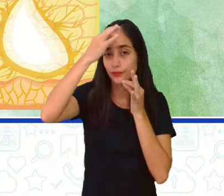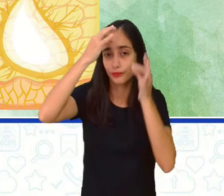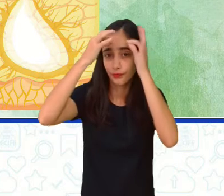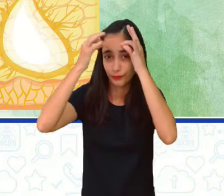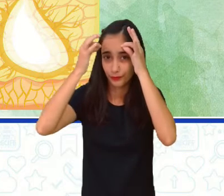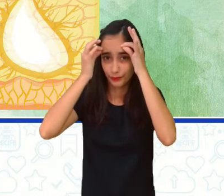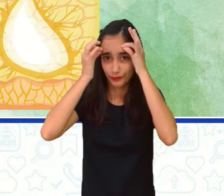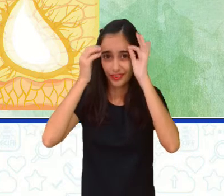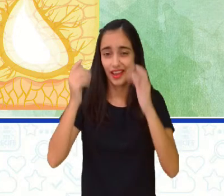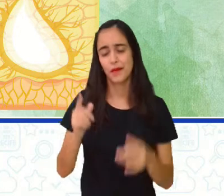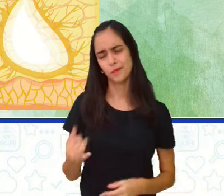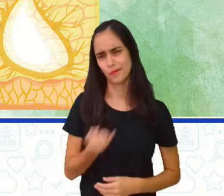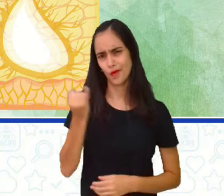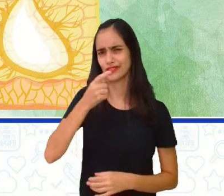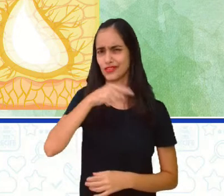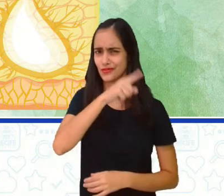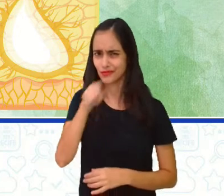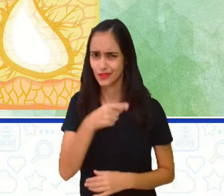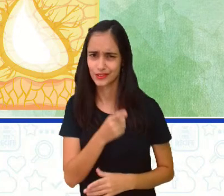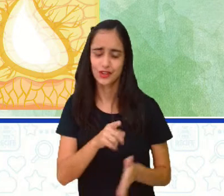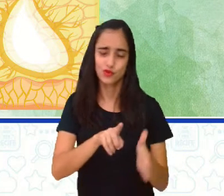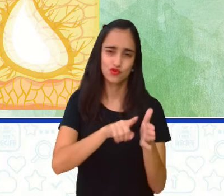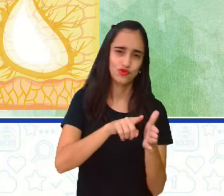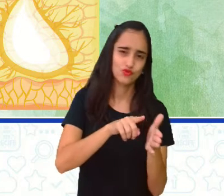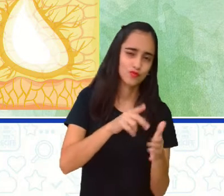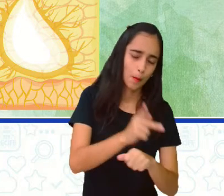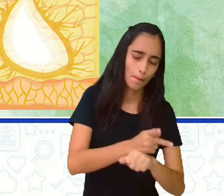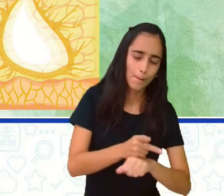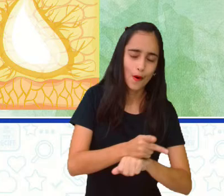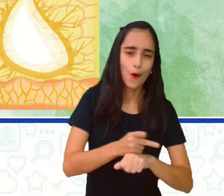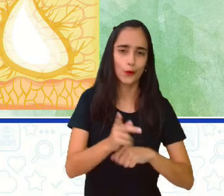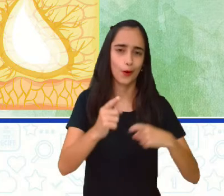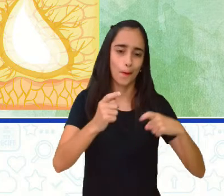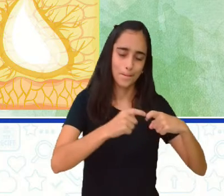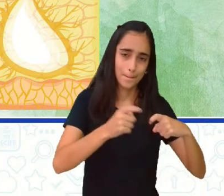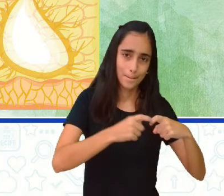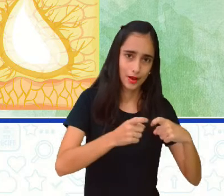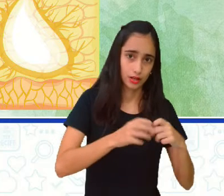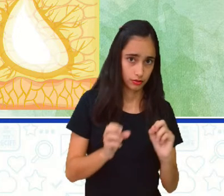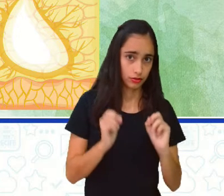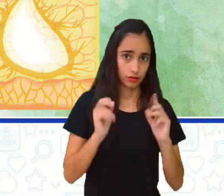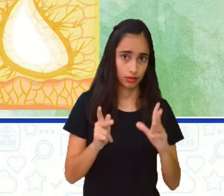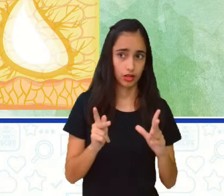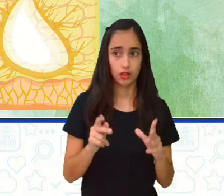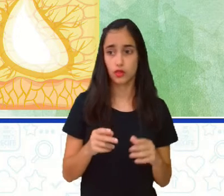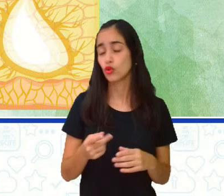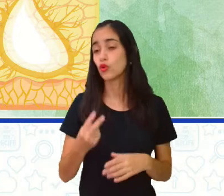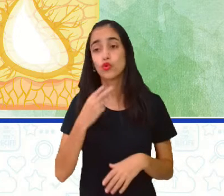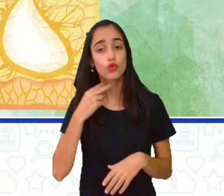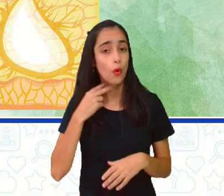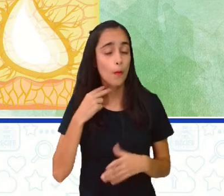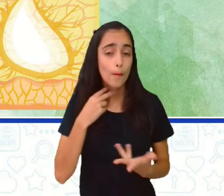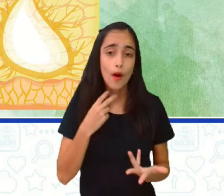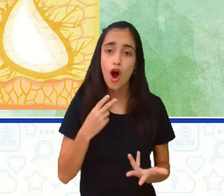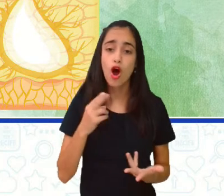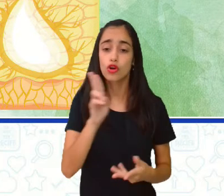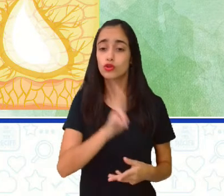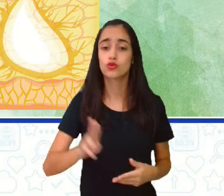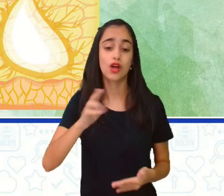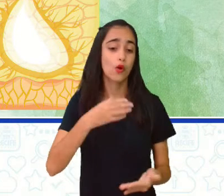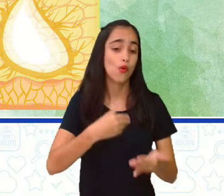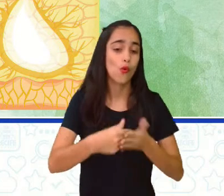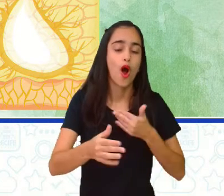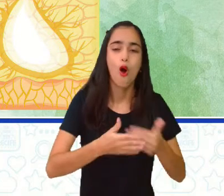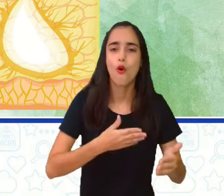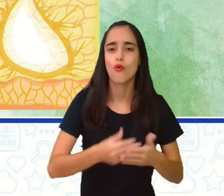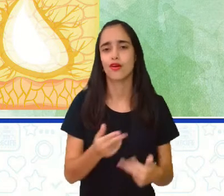de saúde, e os médicos lá vão passar uma medicação e jamais a gente colocar qualquer medicação que o colega indicou,